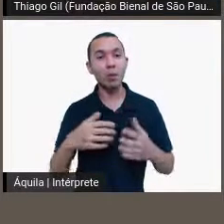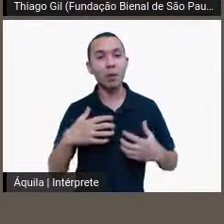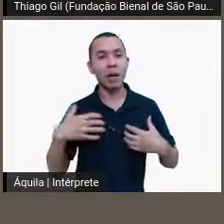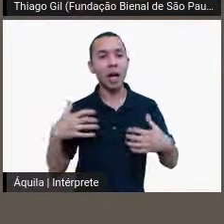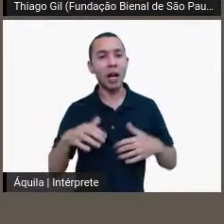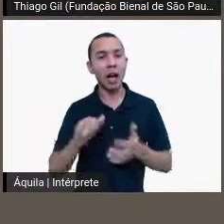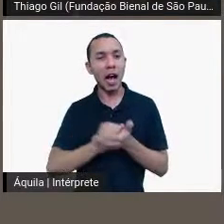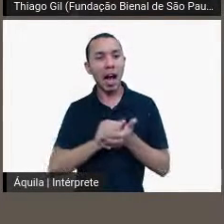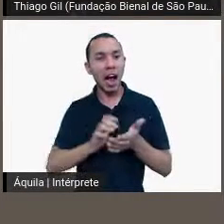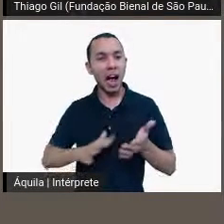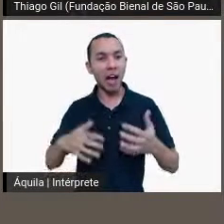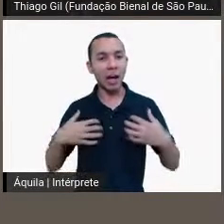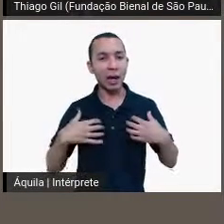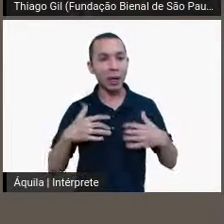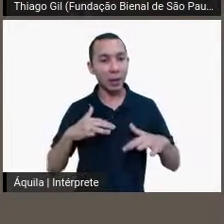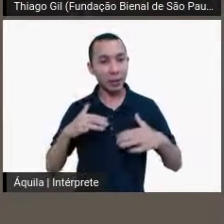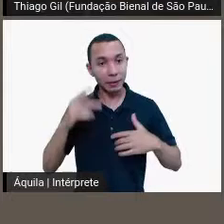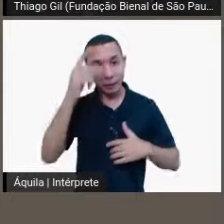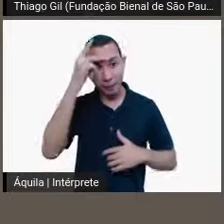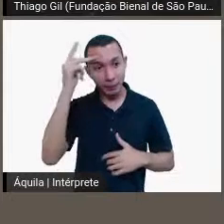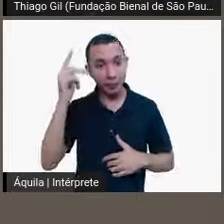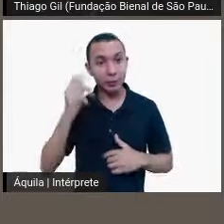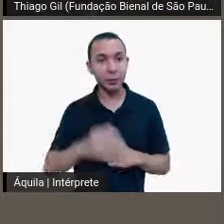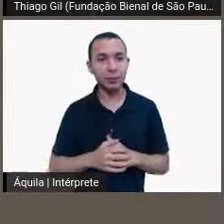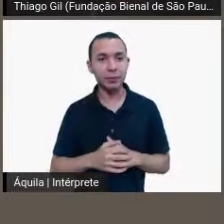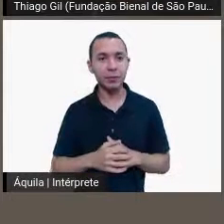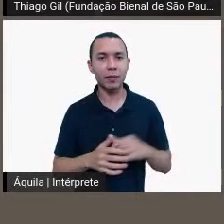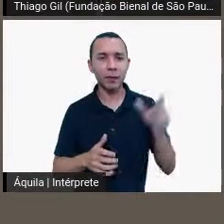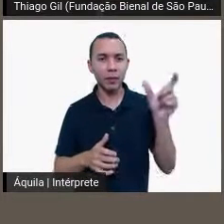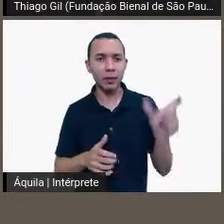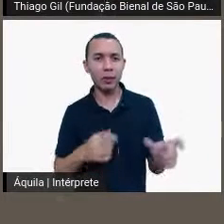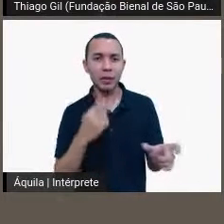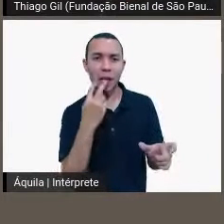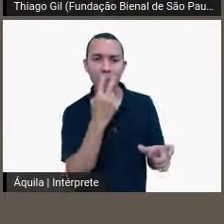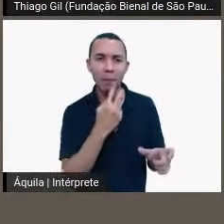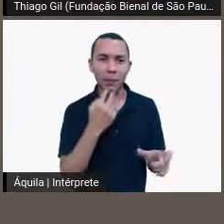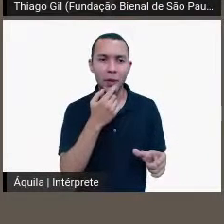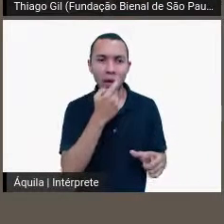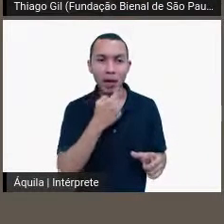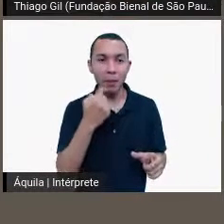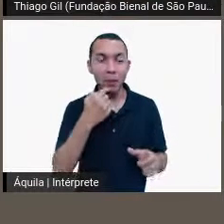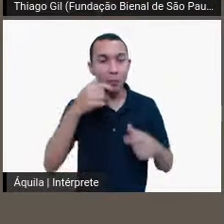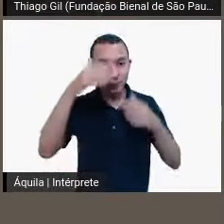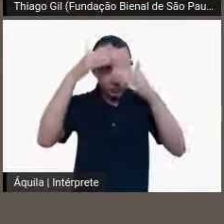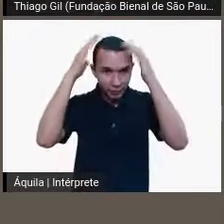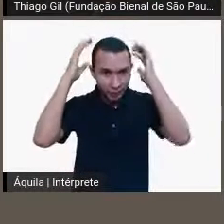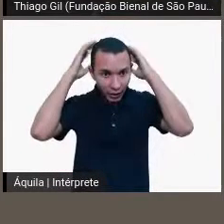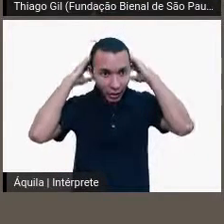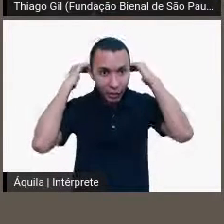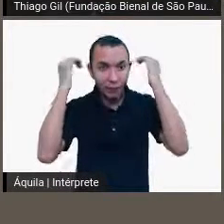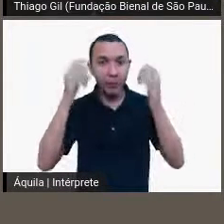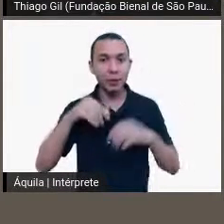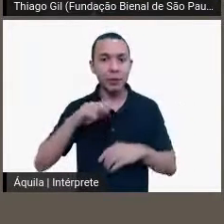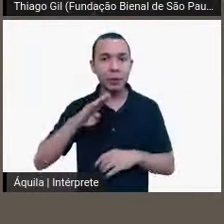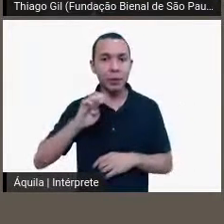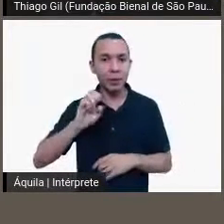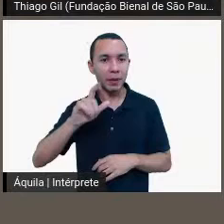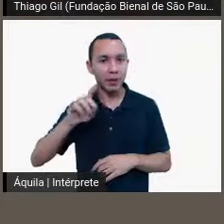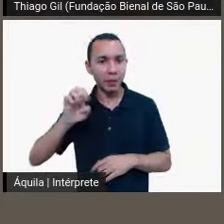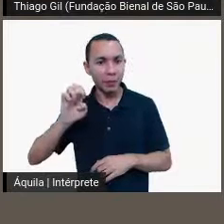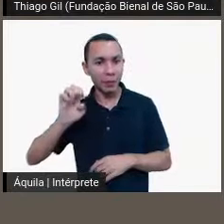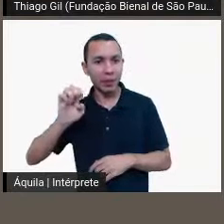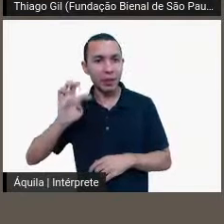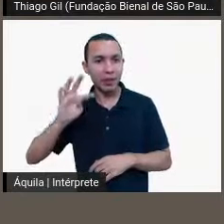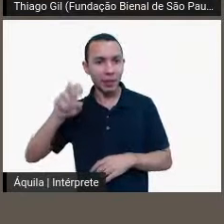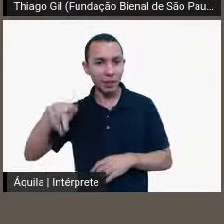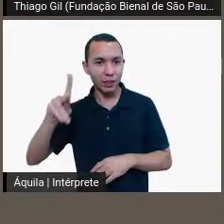também, por assim dizer. A personagem usa a boca de May Murray e o cabelo de Bebê Daniels. E aí